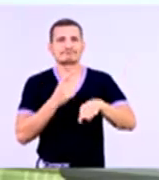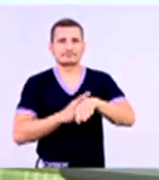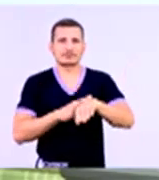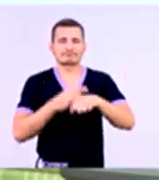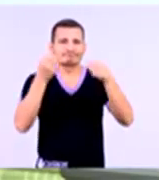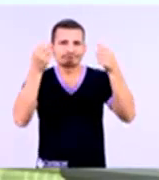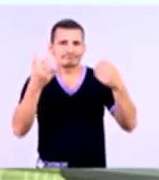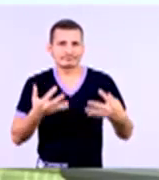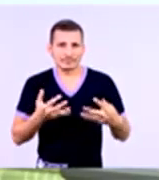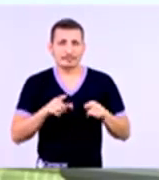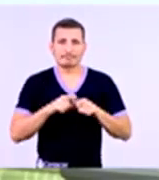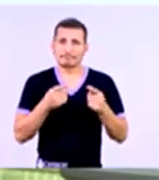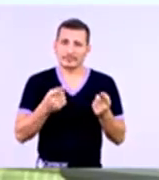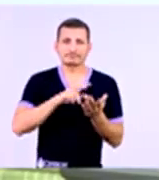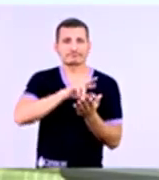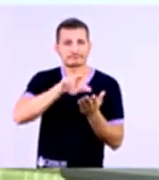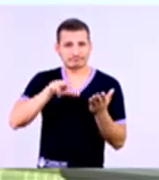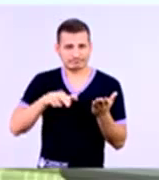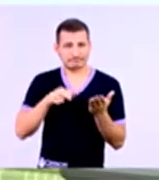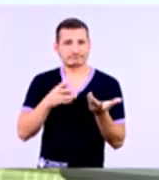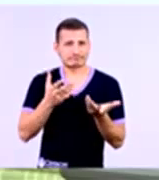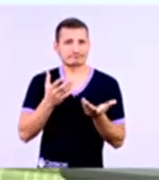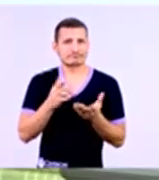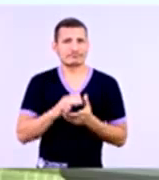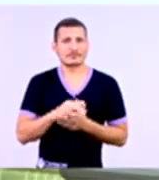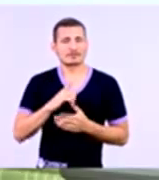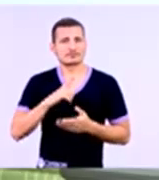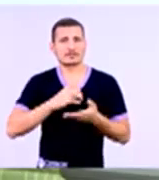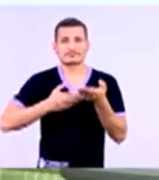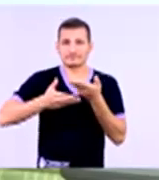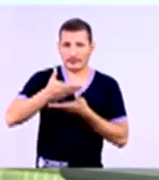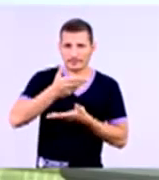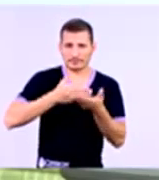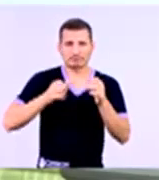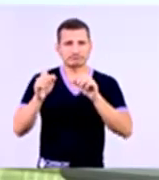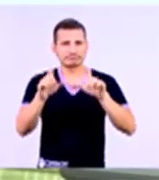mas dentre essas funcionalidades existem as iterações de tela.